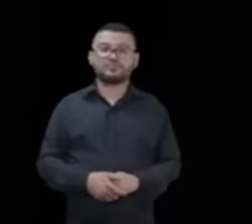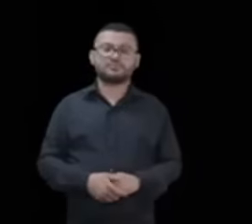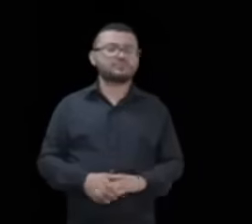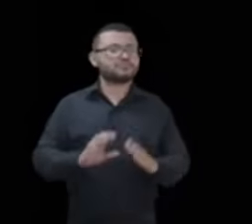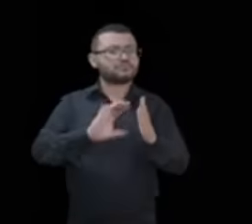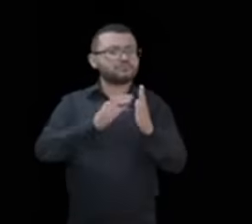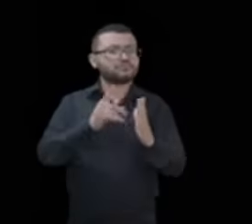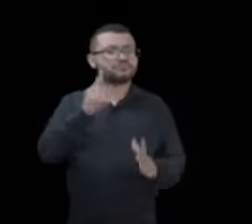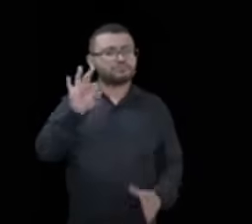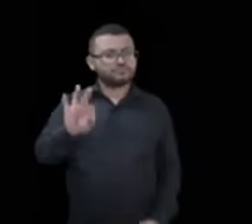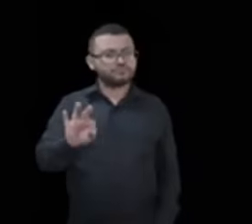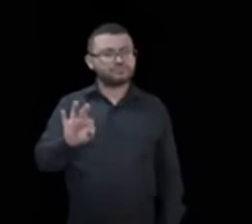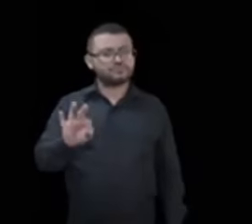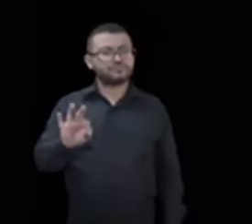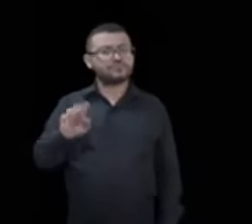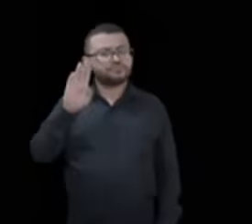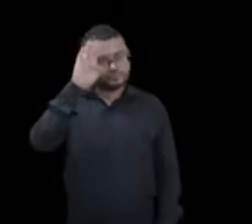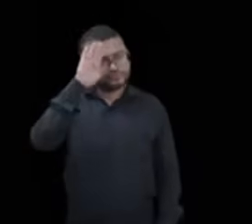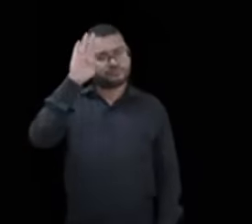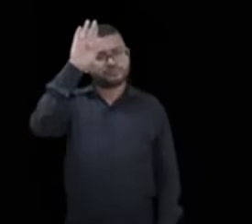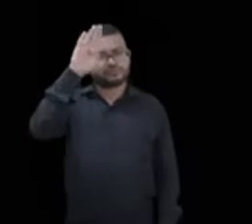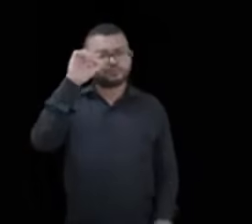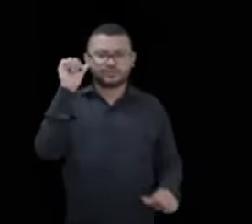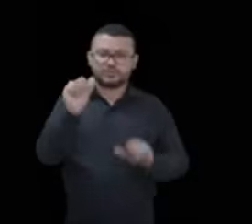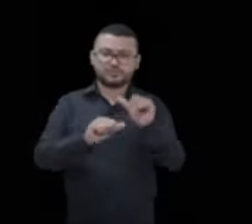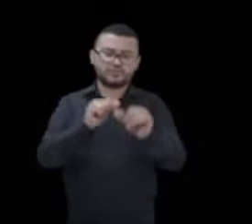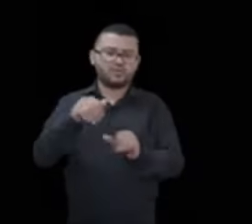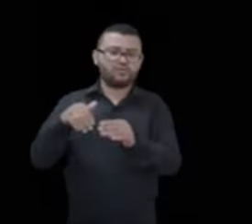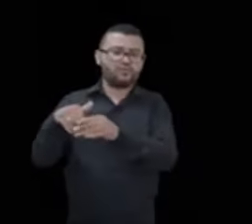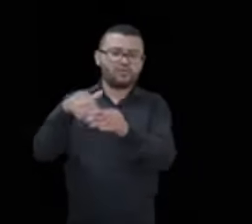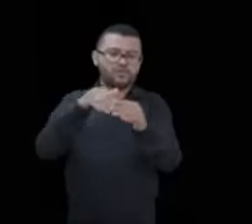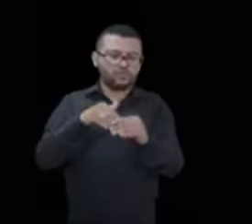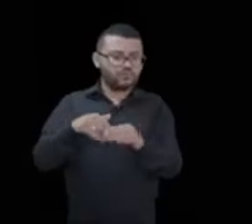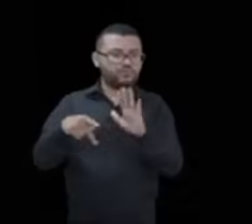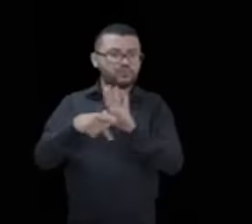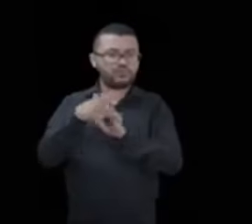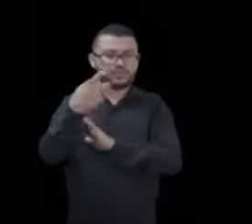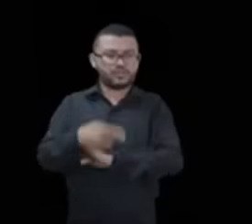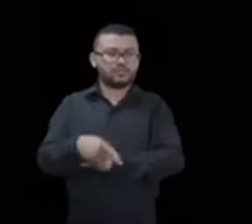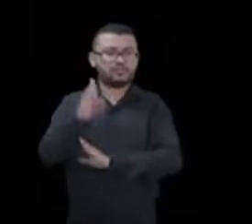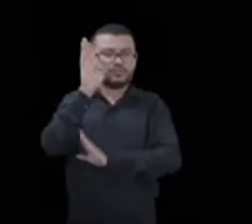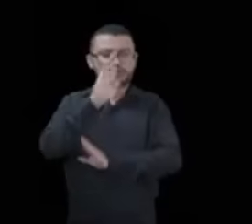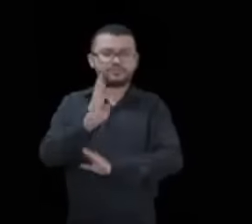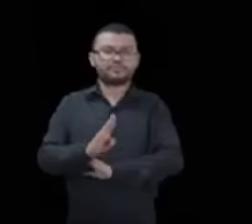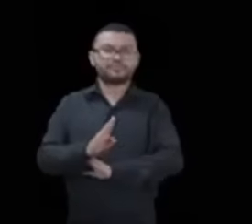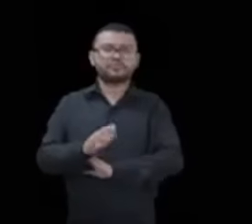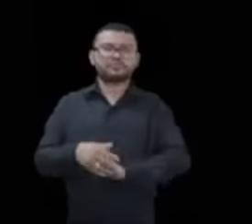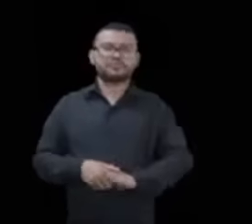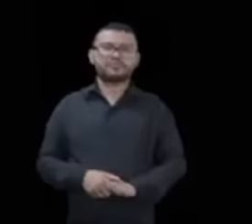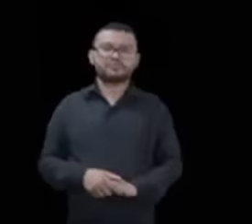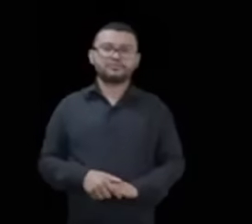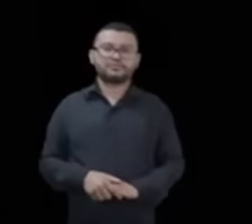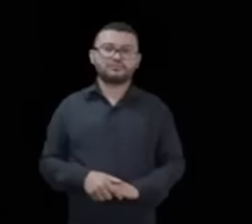O PT tem que priorizar a reforma política eleitoral no país. E quero